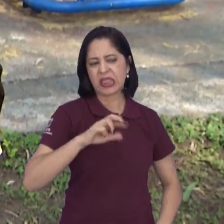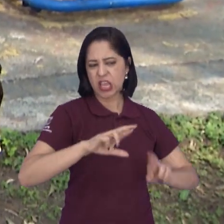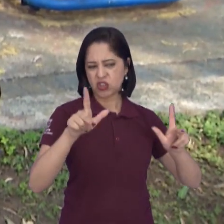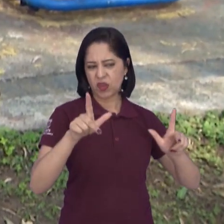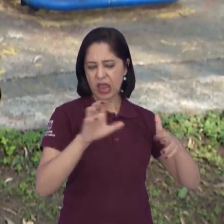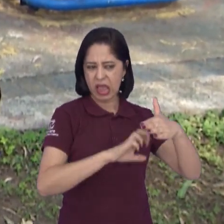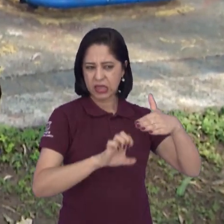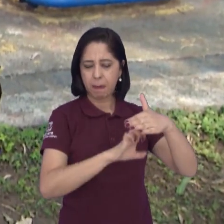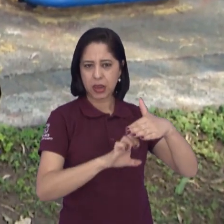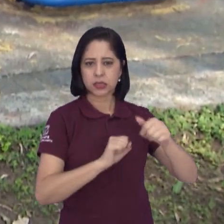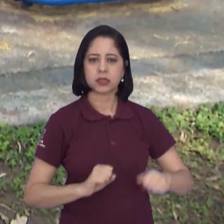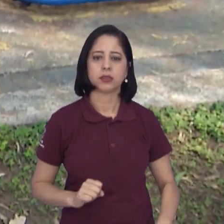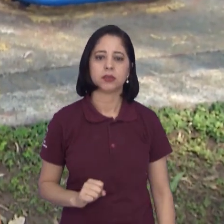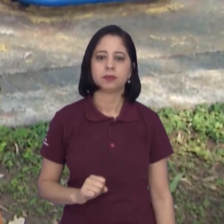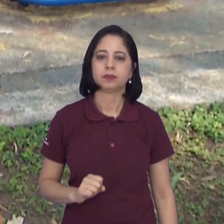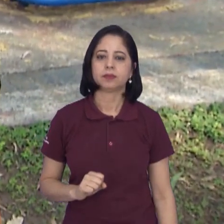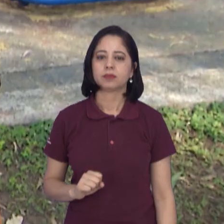mercado de trabalho entre homens e mulheres?